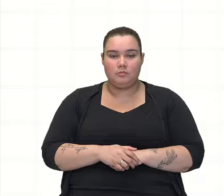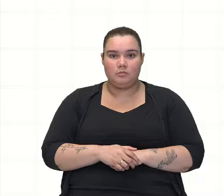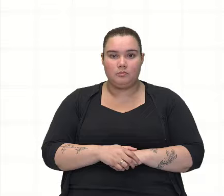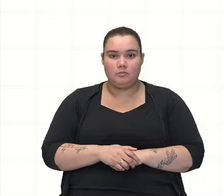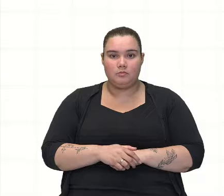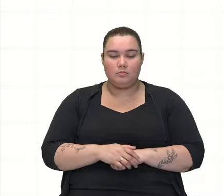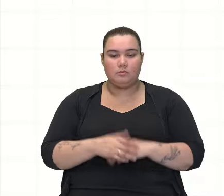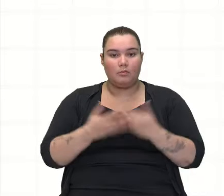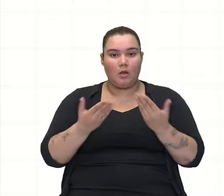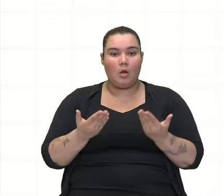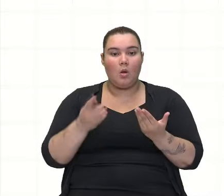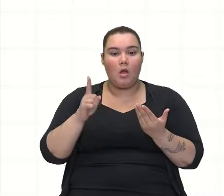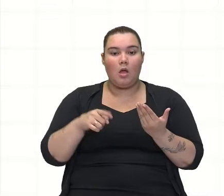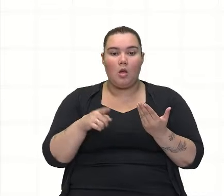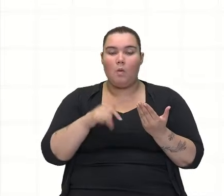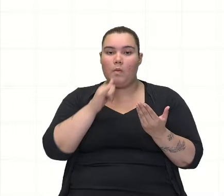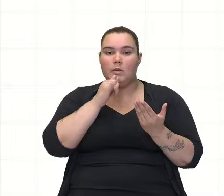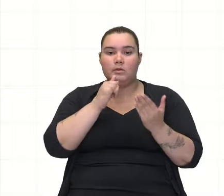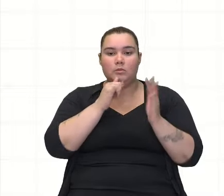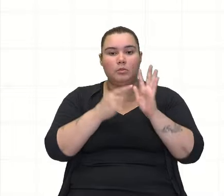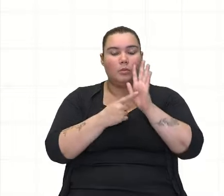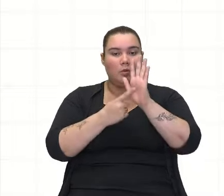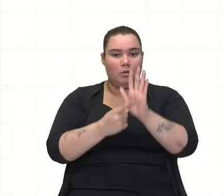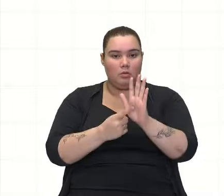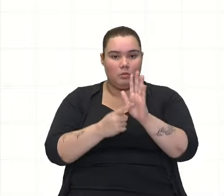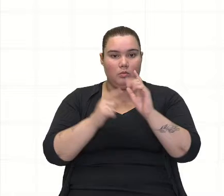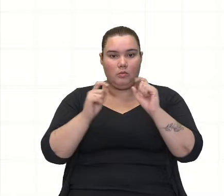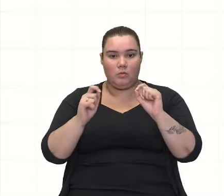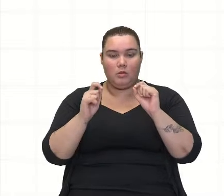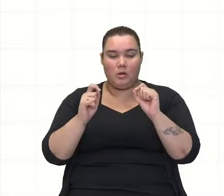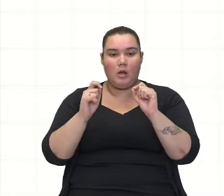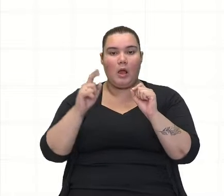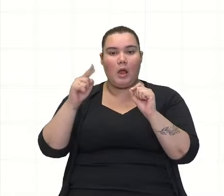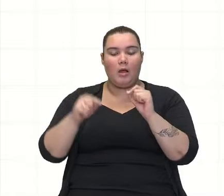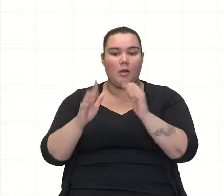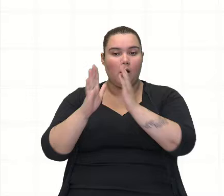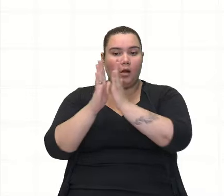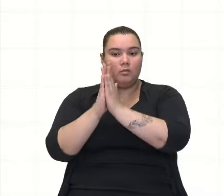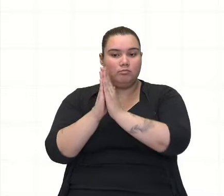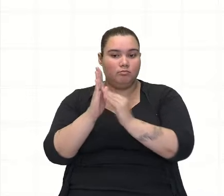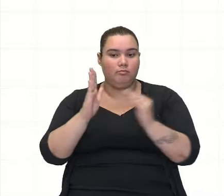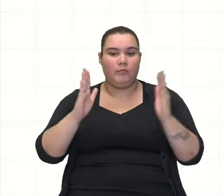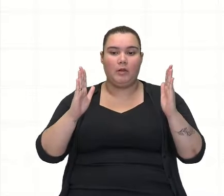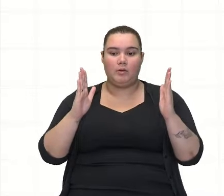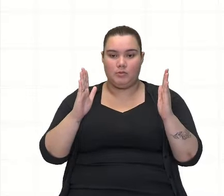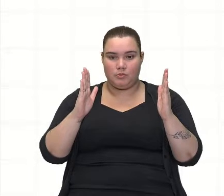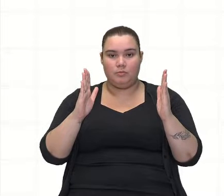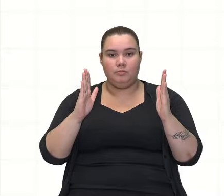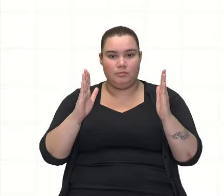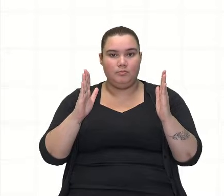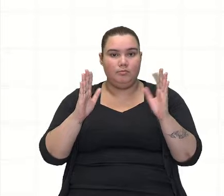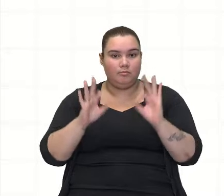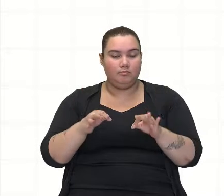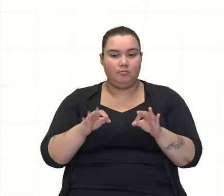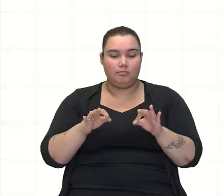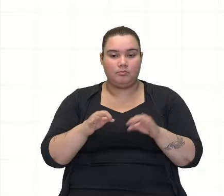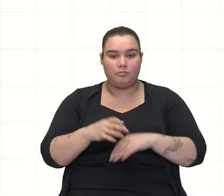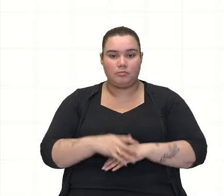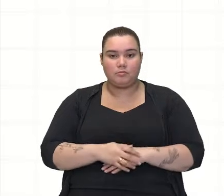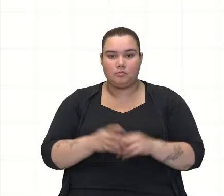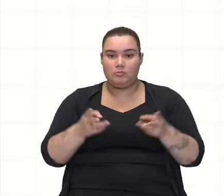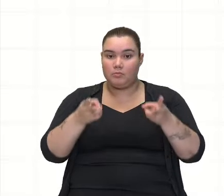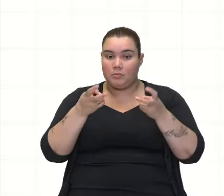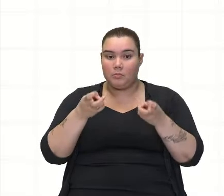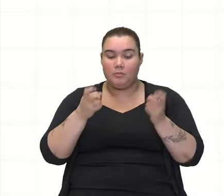Esse é um exemplo, né, de simetria de reflexão, tá? Vejam que